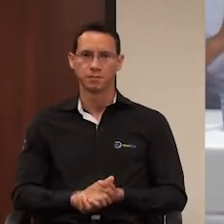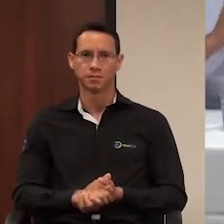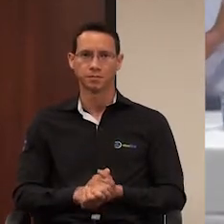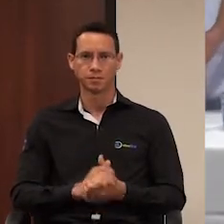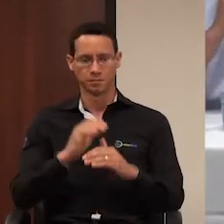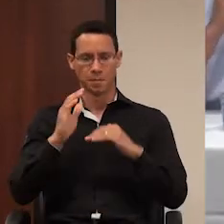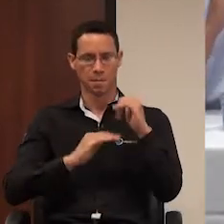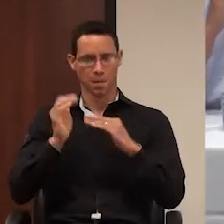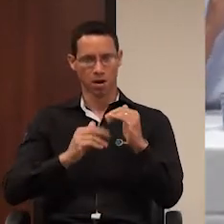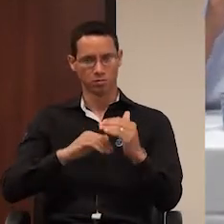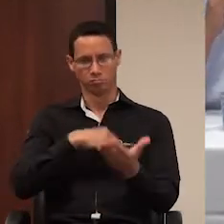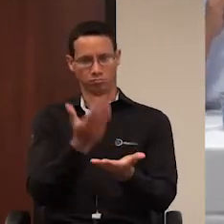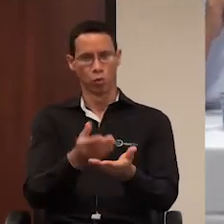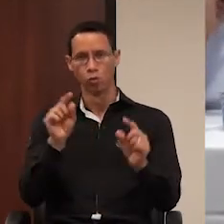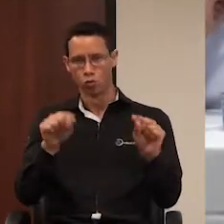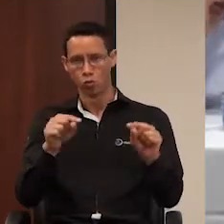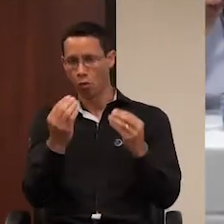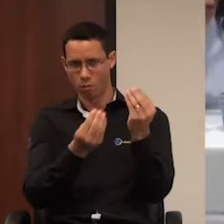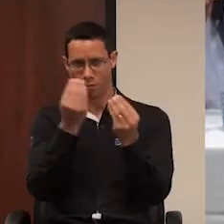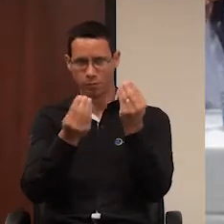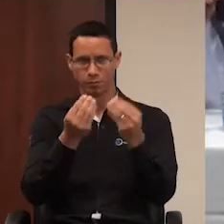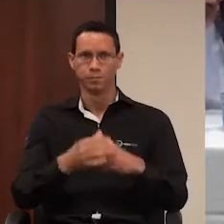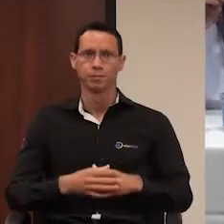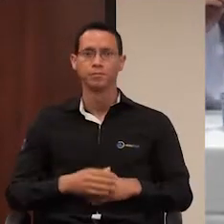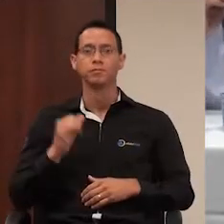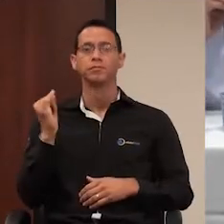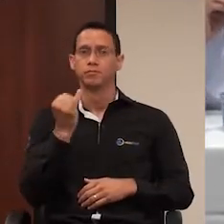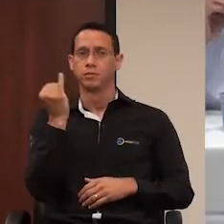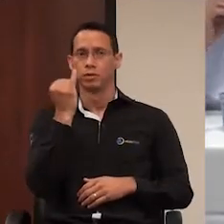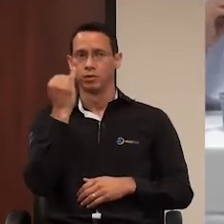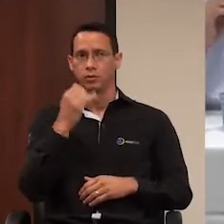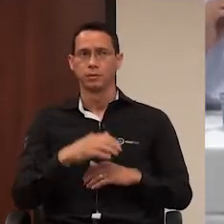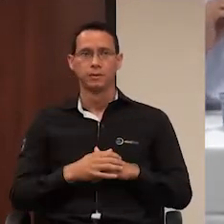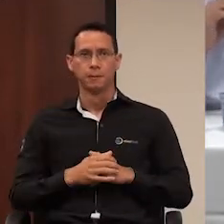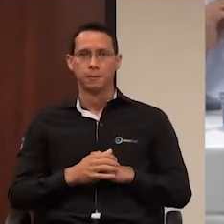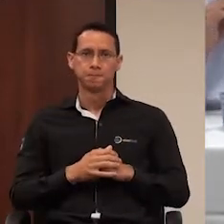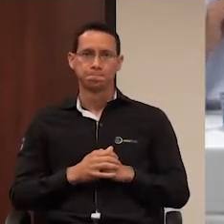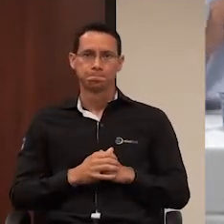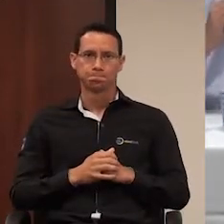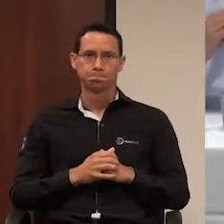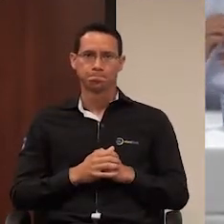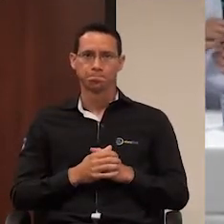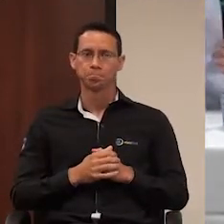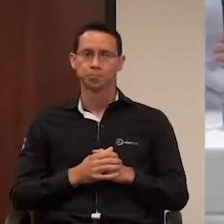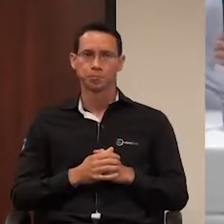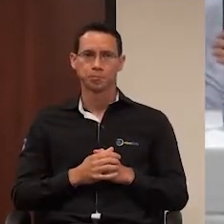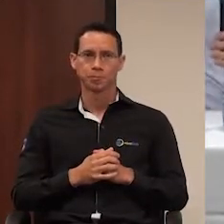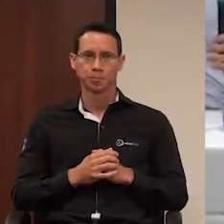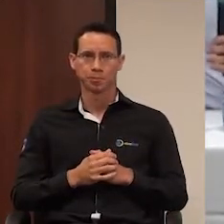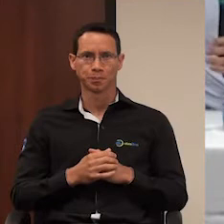a prática que a gente adota, né? E é muito importante, a gente não pode também abandonar isso, e até